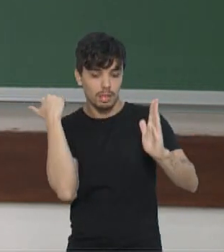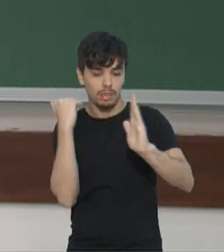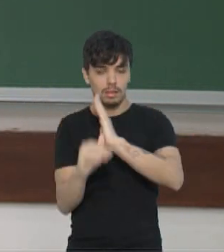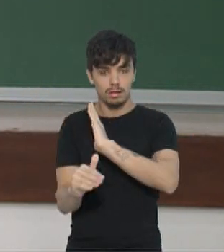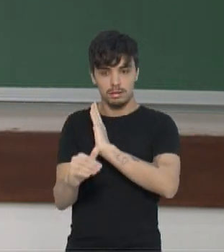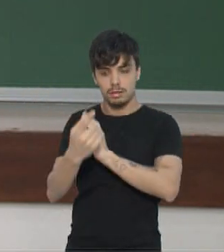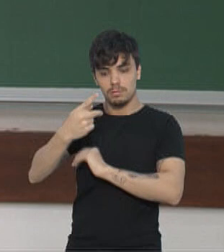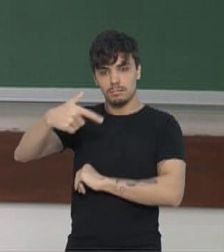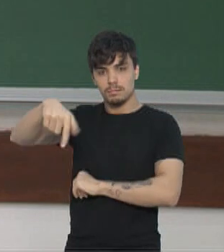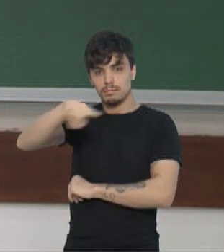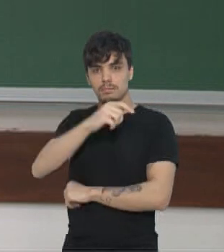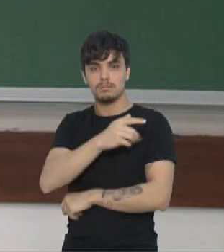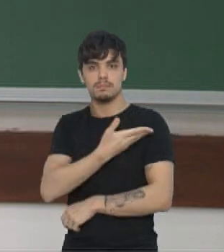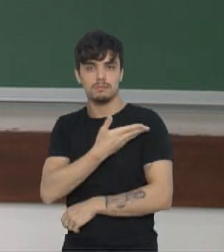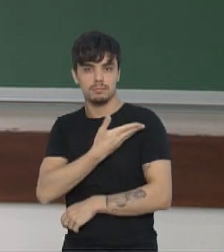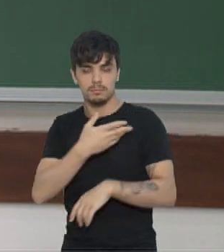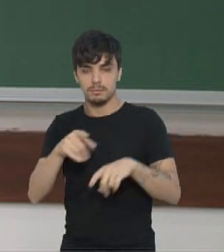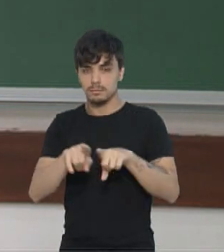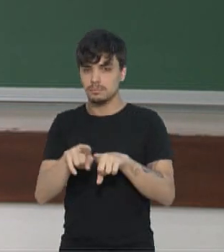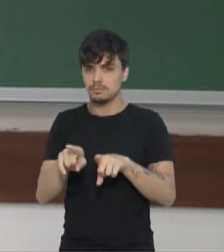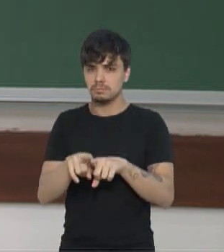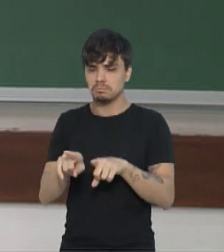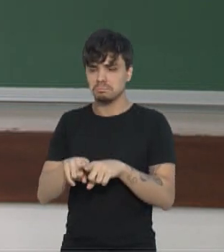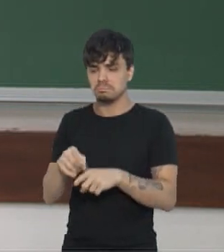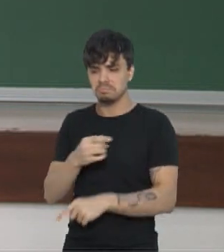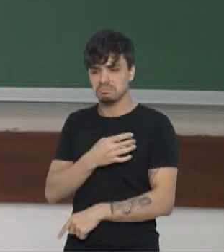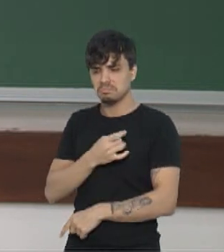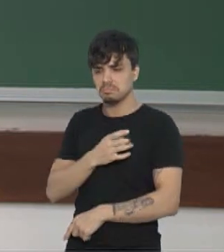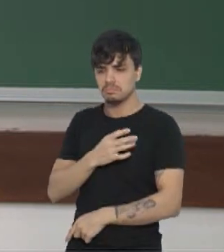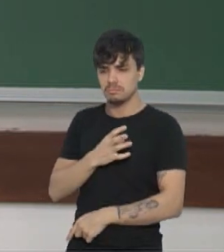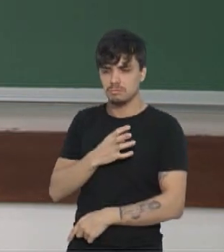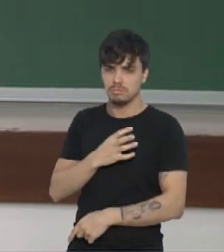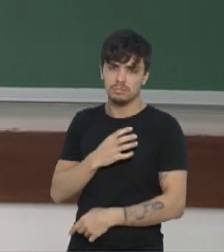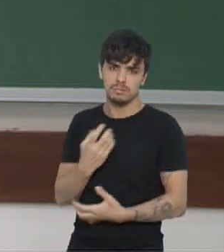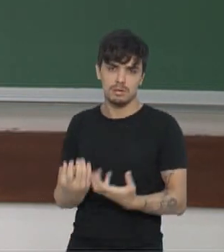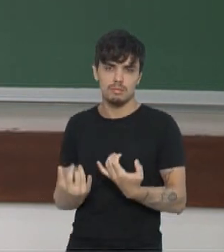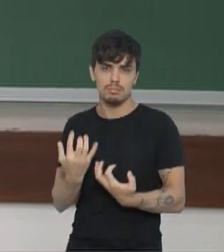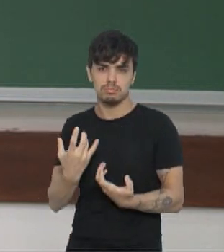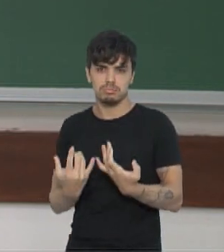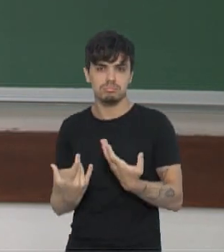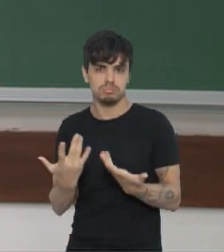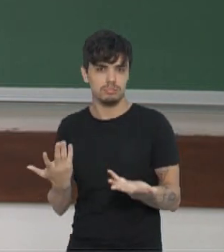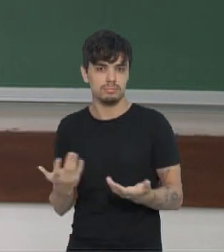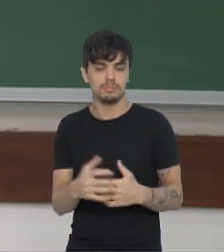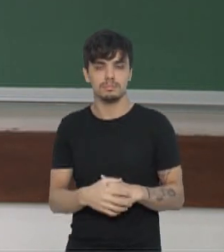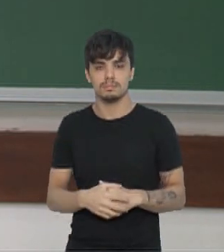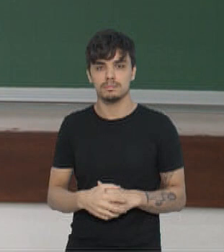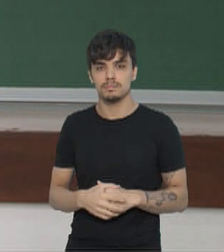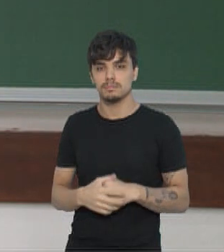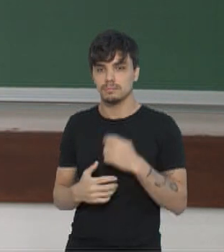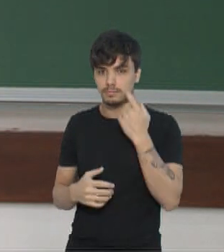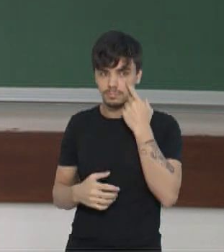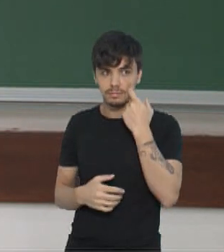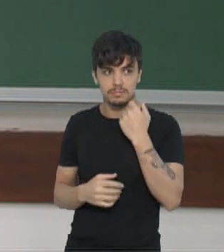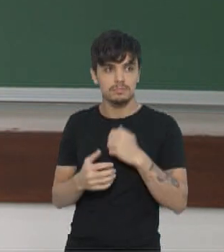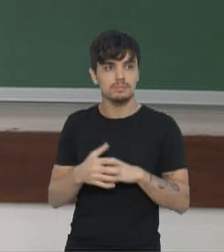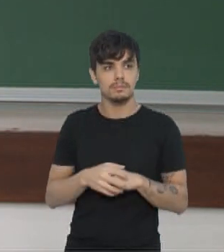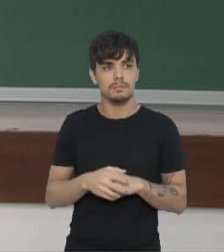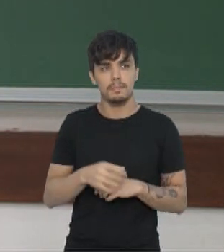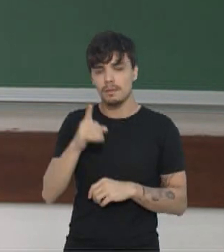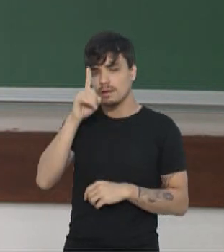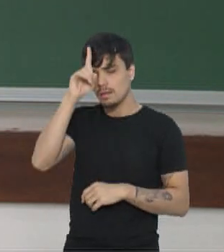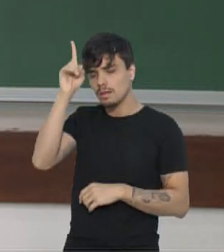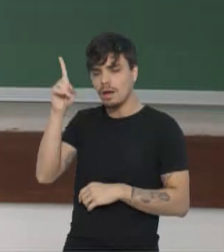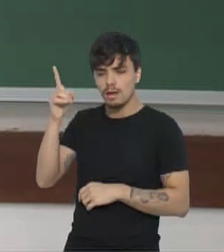outros amigos já sem tanto medo assim de parar numa fogueira. Que essa ideia de todo mundo que